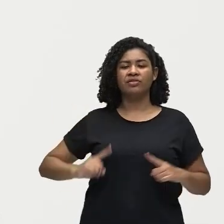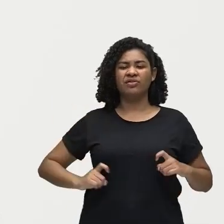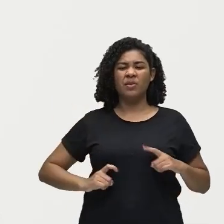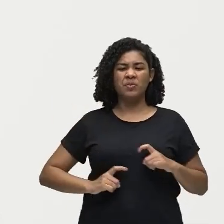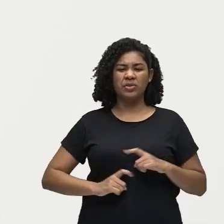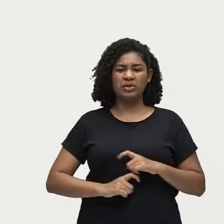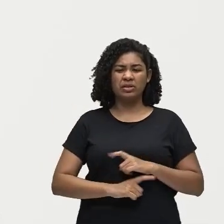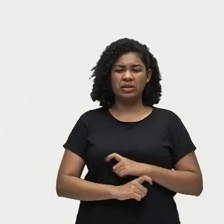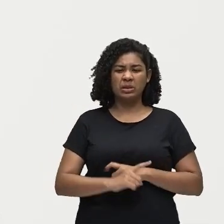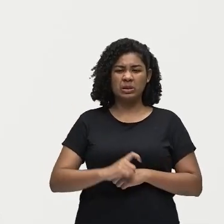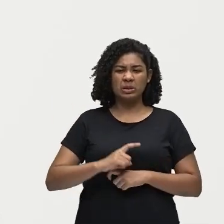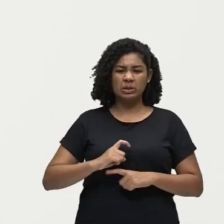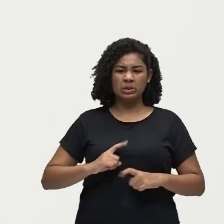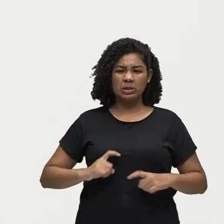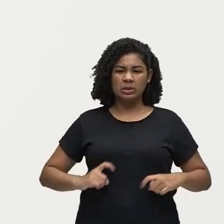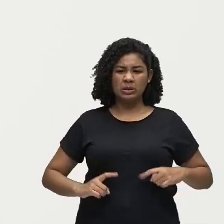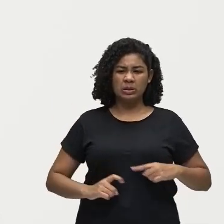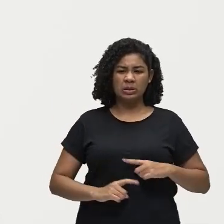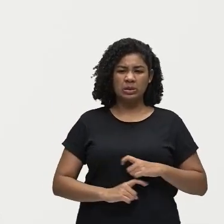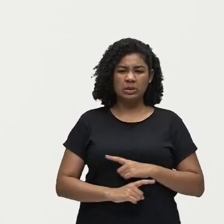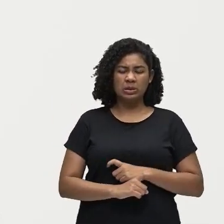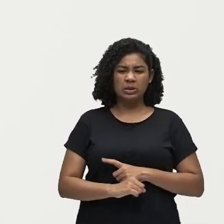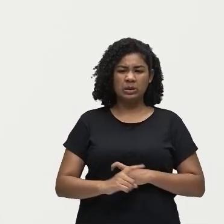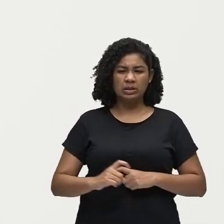vermes, lombrigas, que